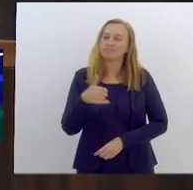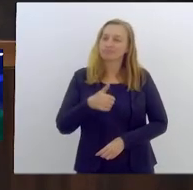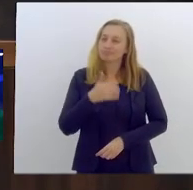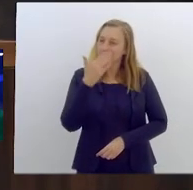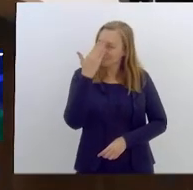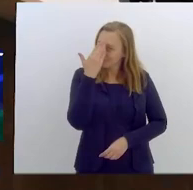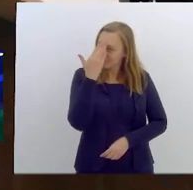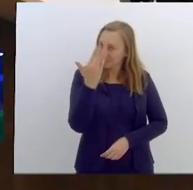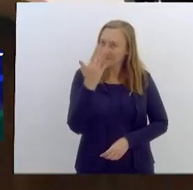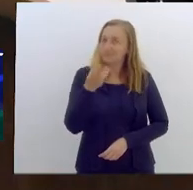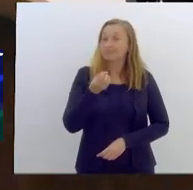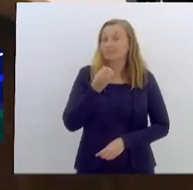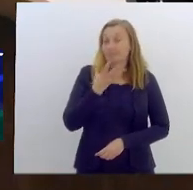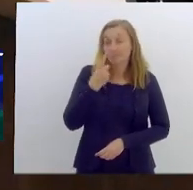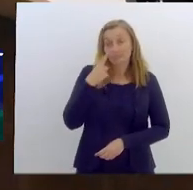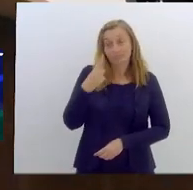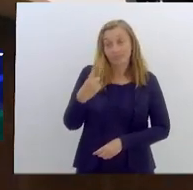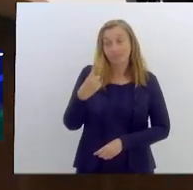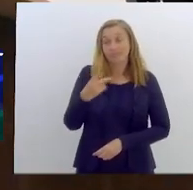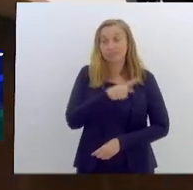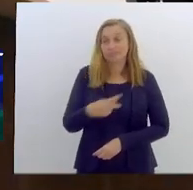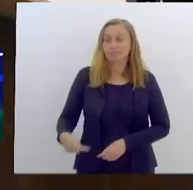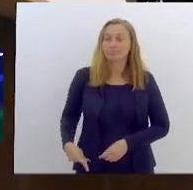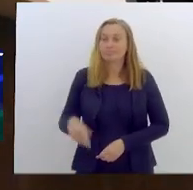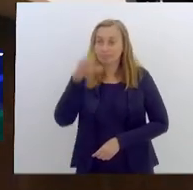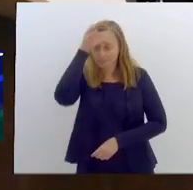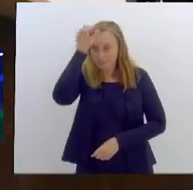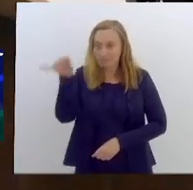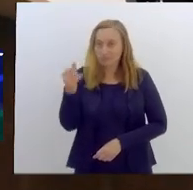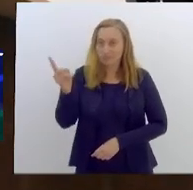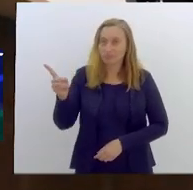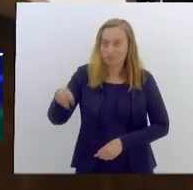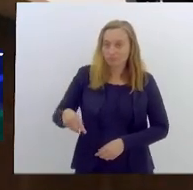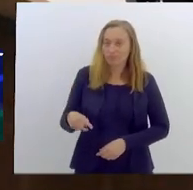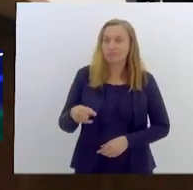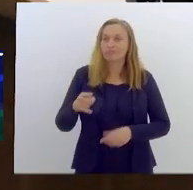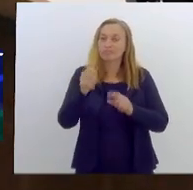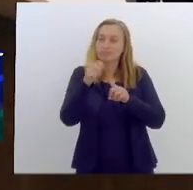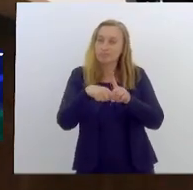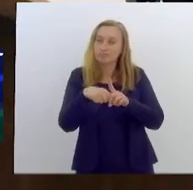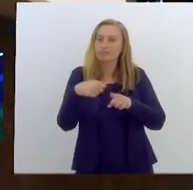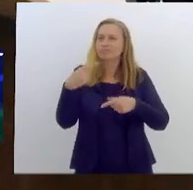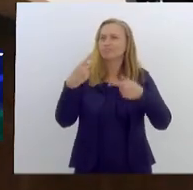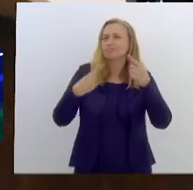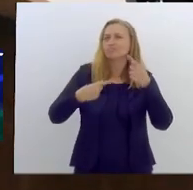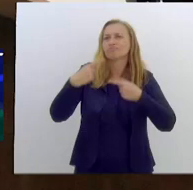muito bom vê-la aí, deputada presidenta Tia Ju, nesse mês onde debatemos a